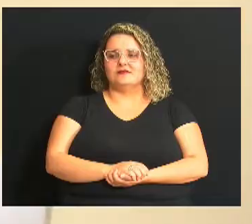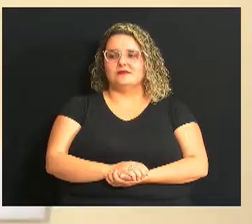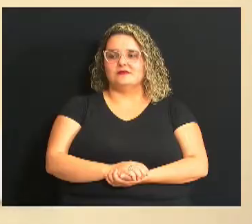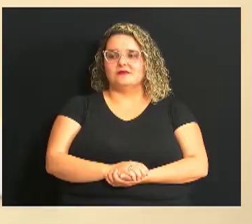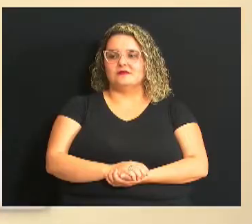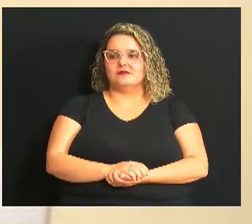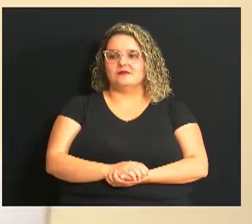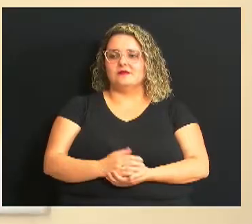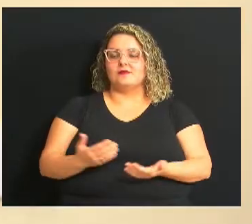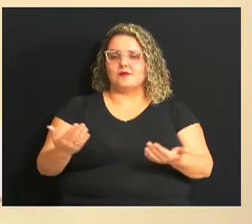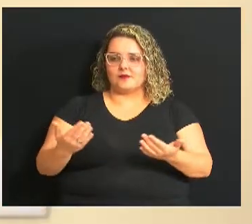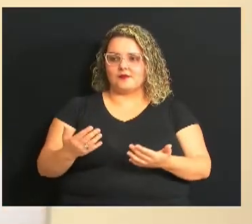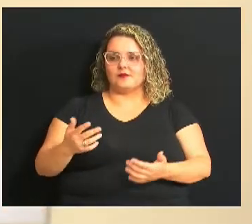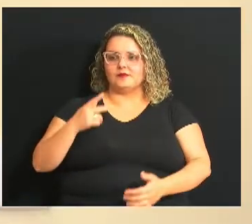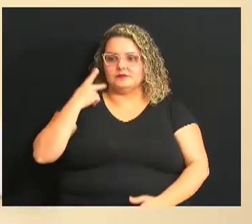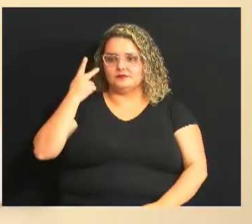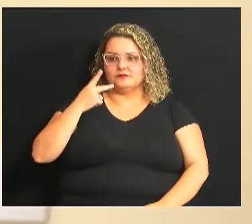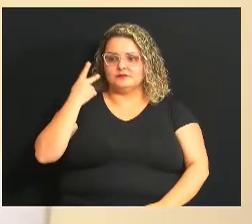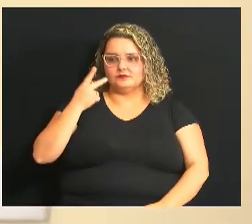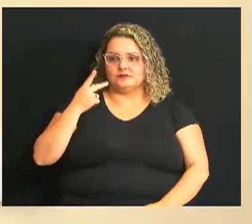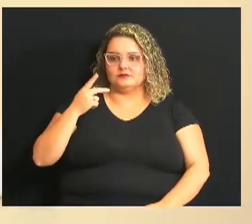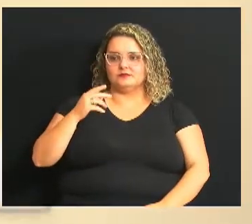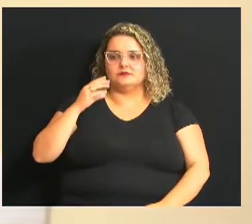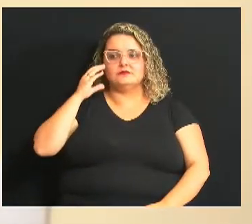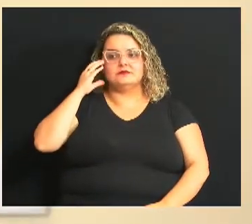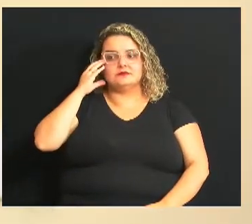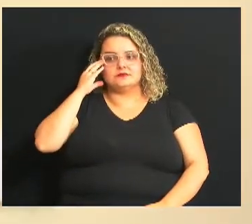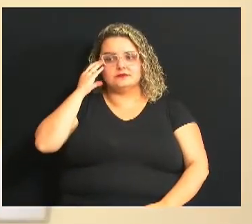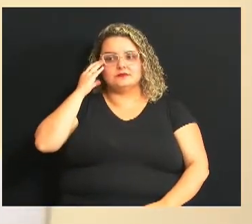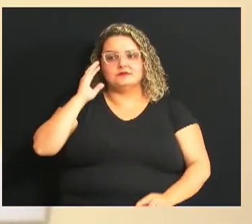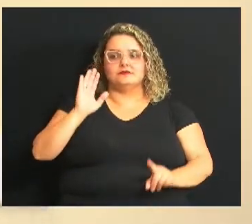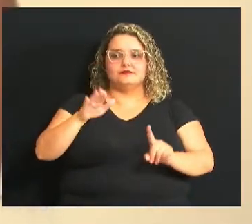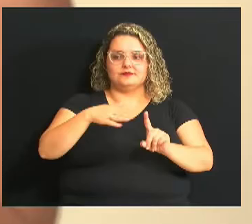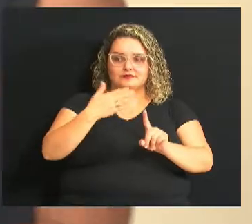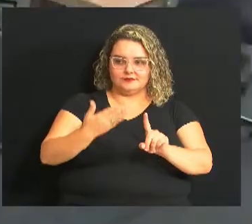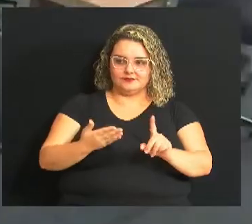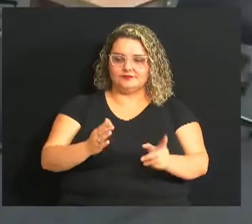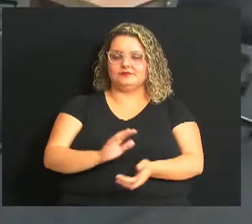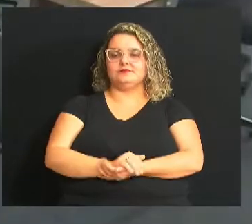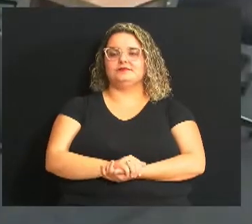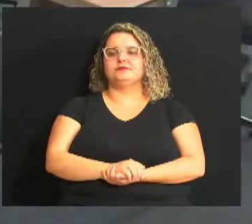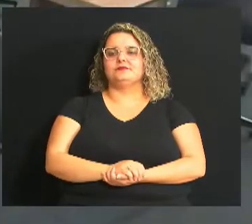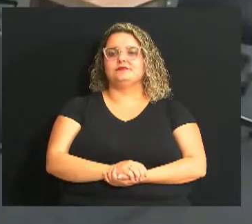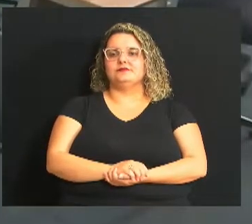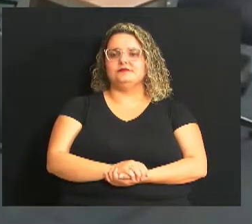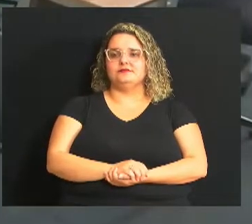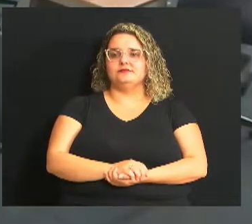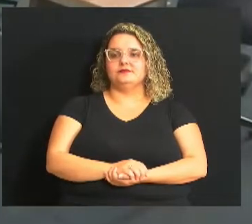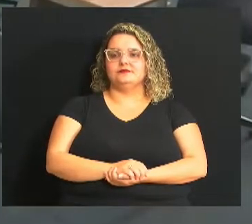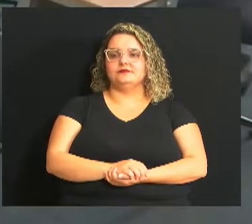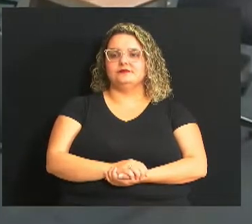Com a palavra, o vereador Luiz Cirilo para suas homenagens.